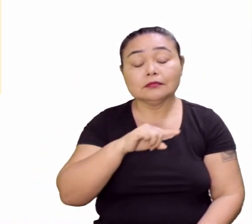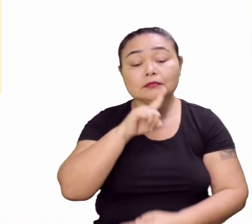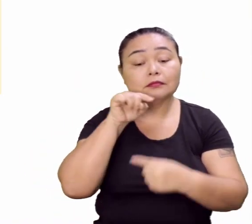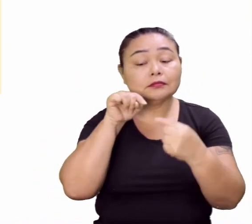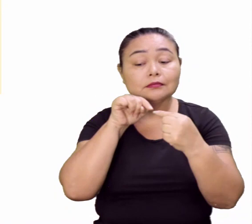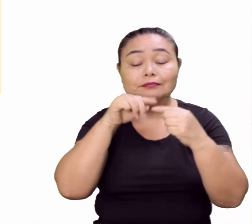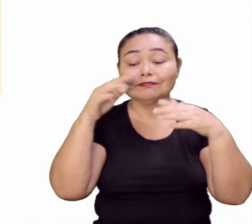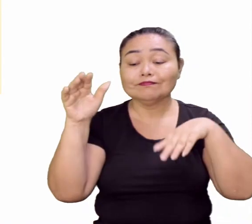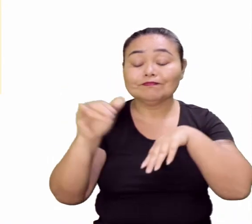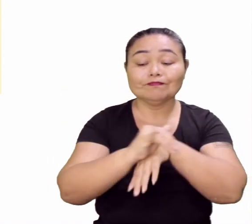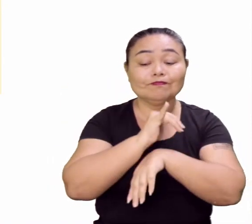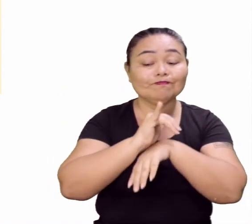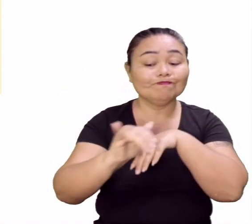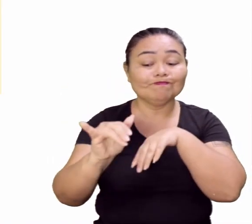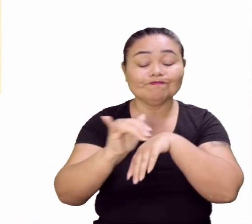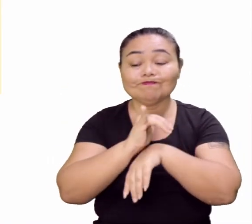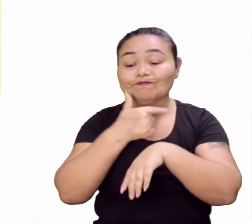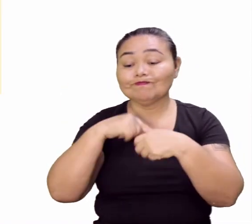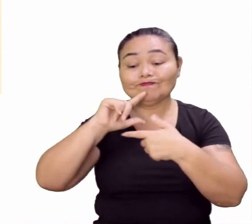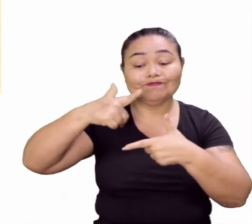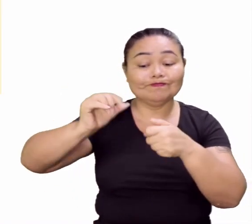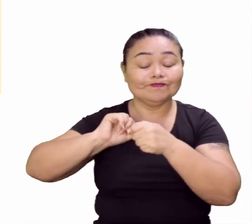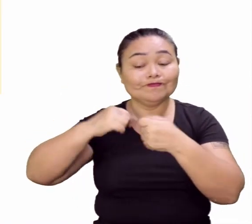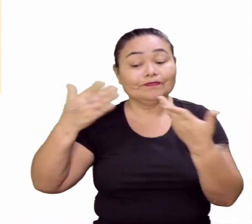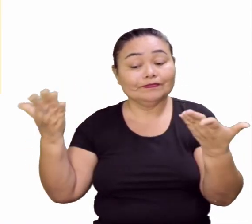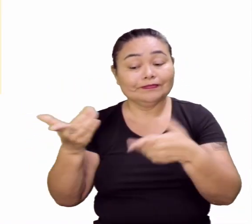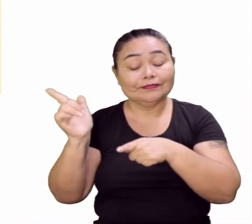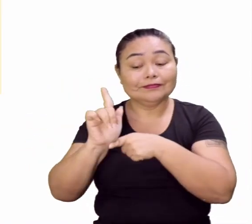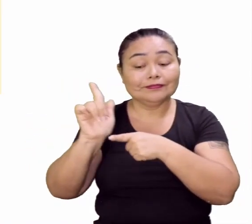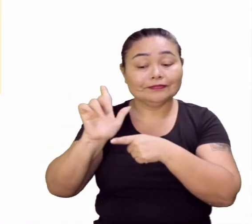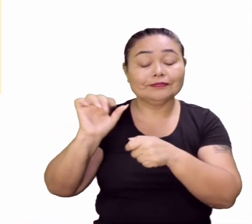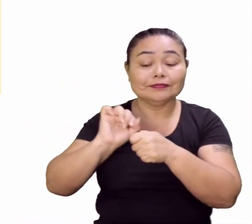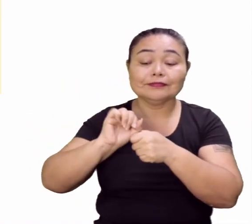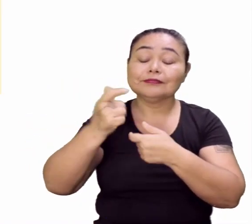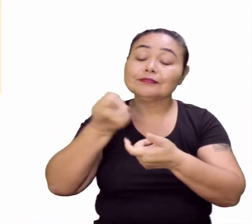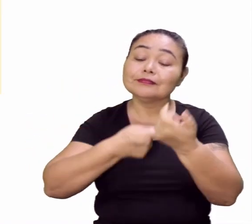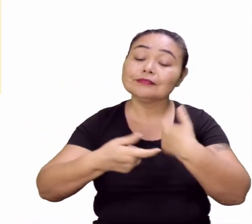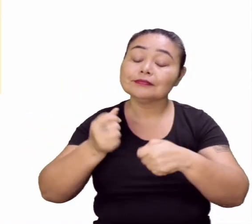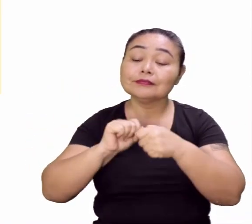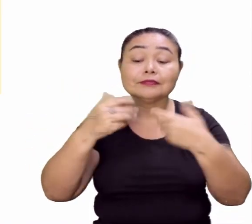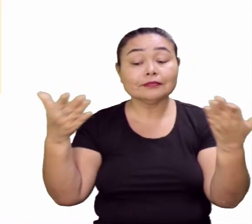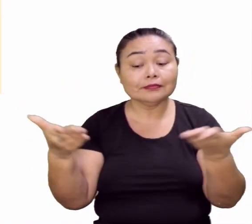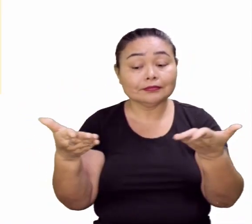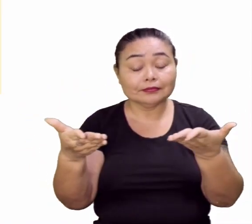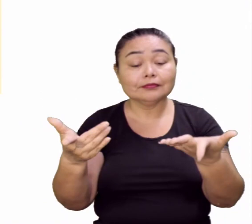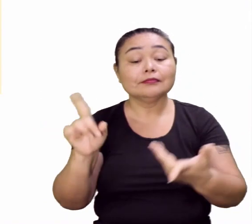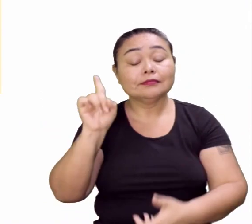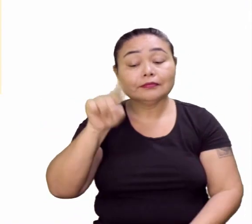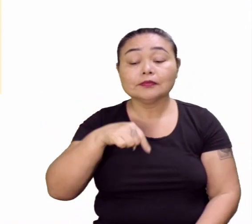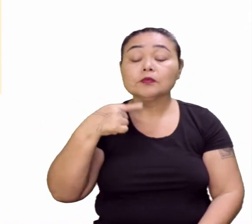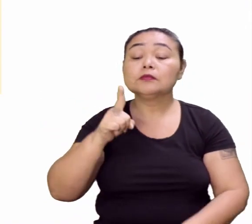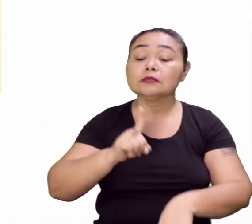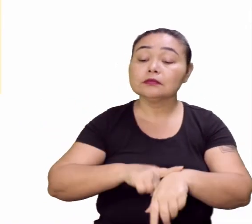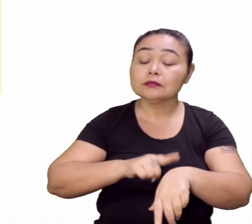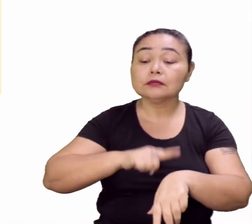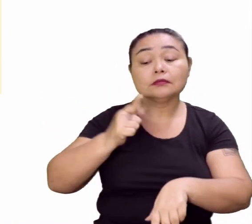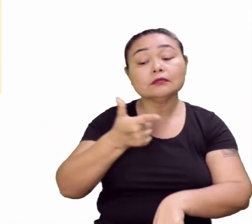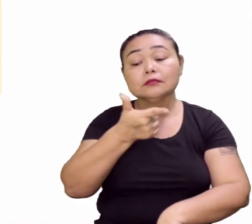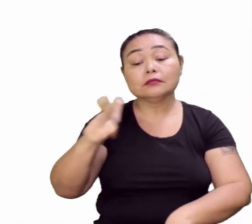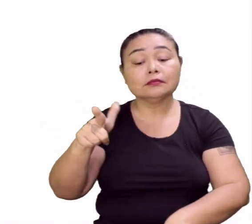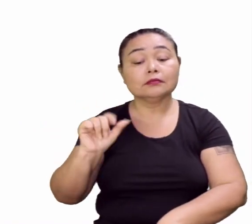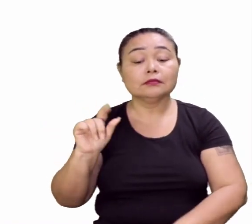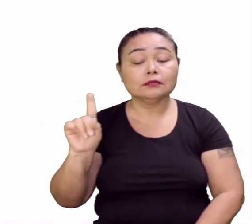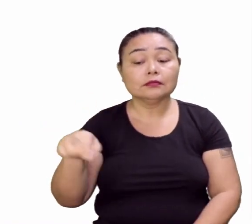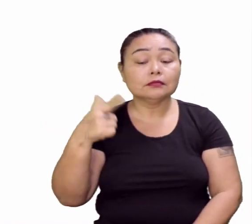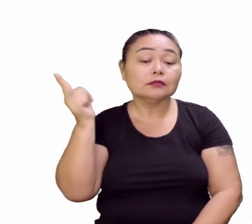visão estratégica, gerencial e moderna da gestão de administração como é vista hoje. Era um outro momento. E